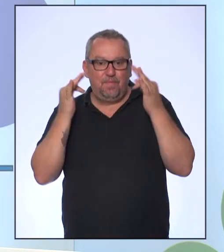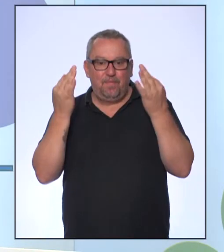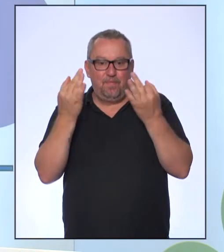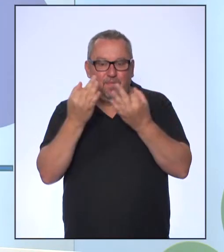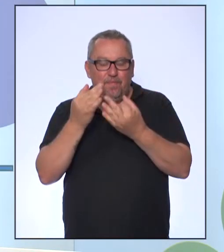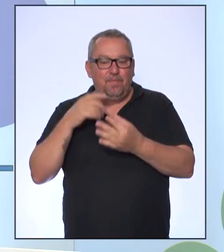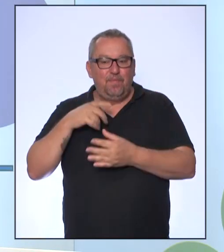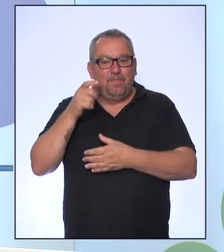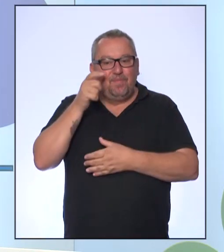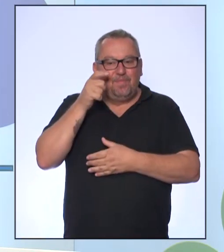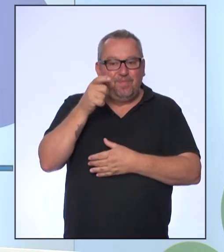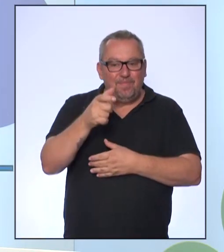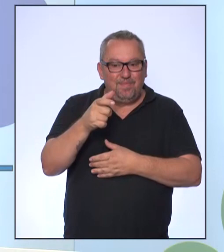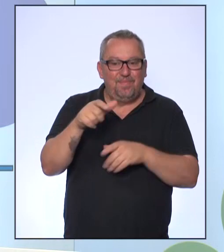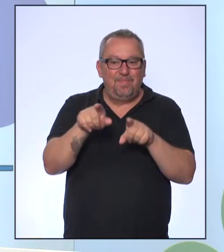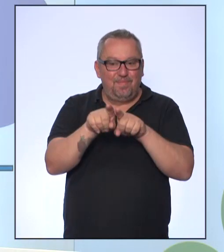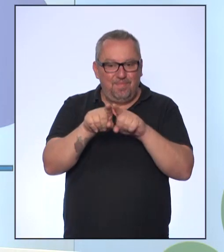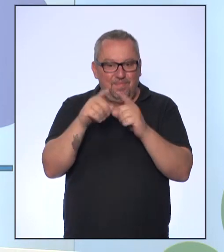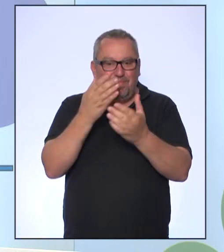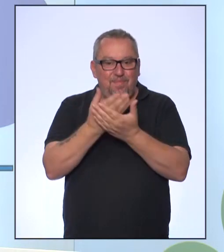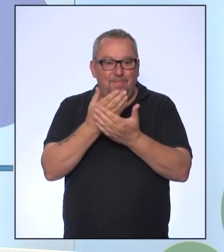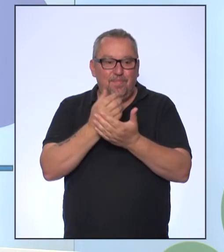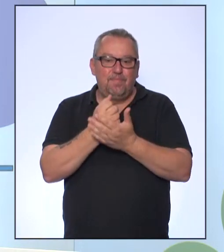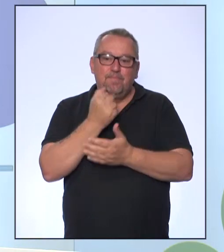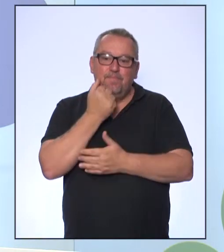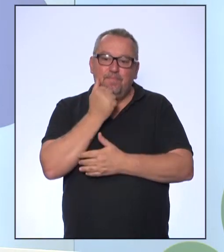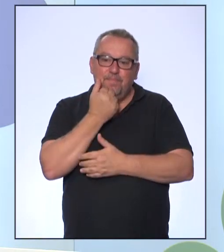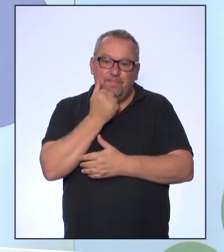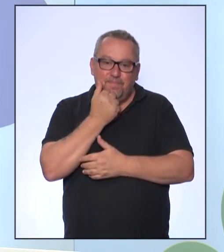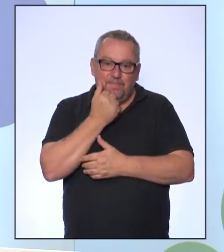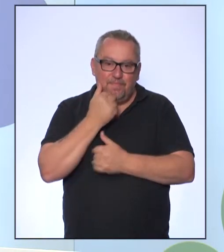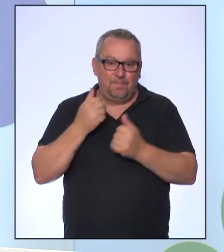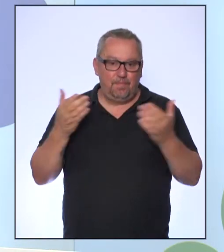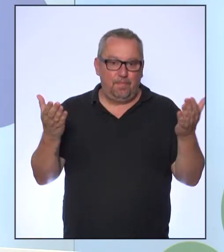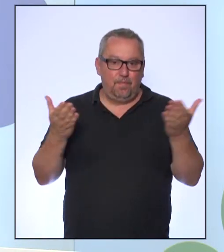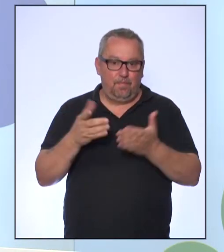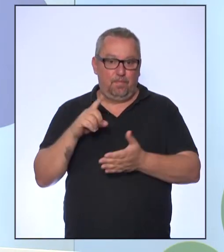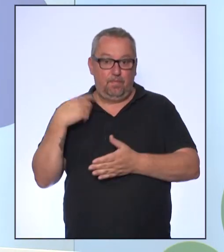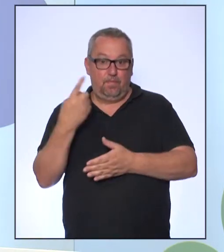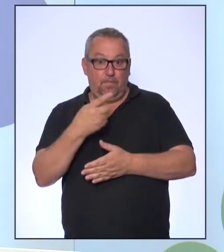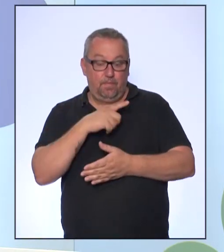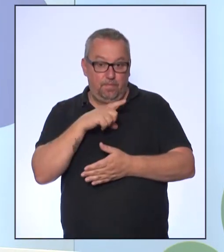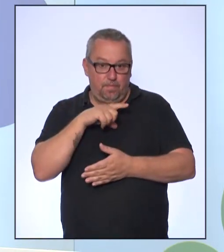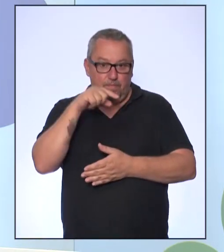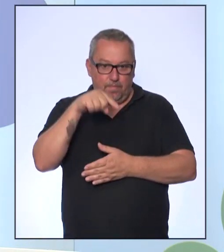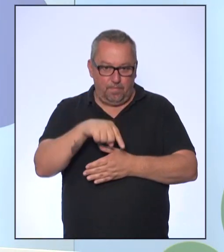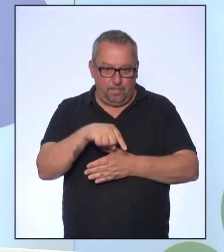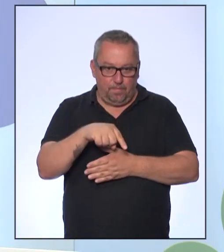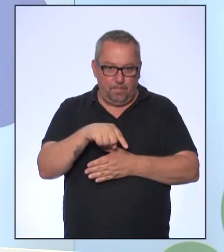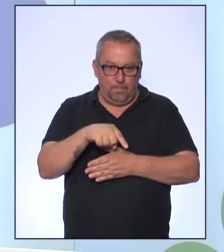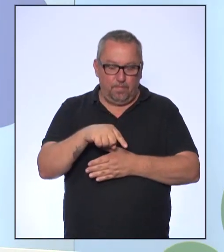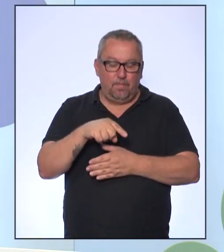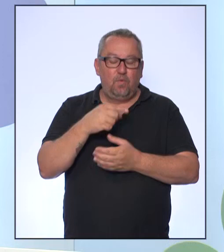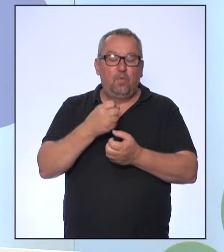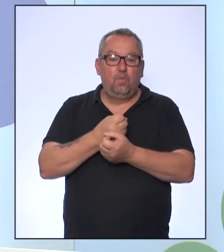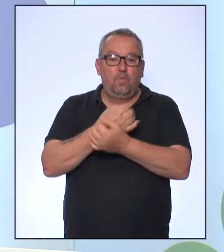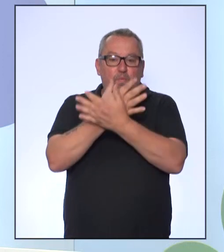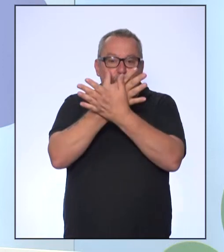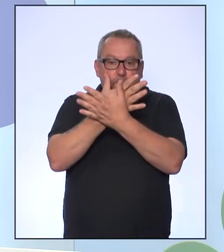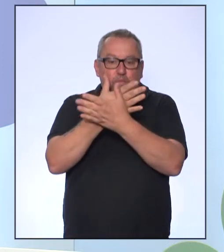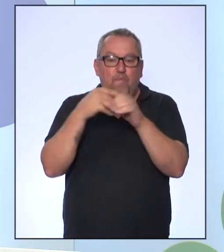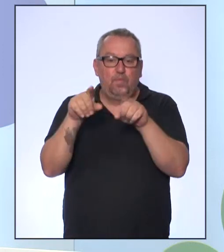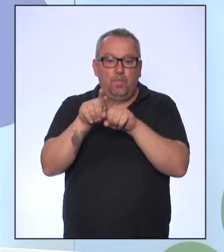estão assistindo a esta aula de ciências. Hoje nós temos aqui no estúdio do Centro de Mídias e